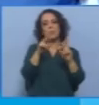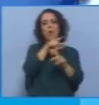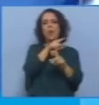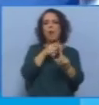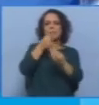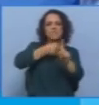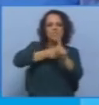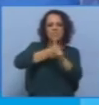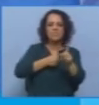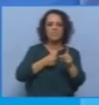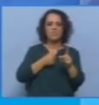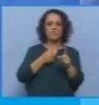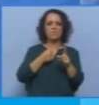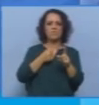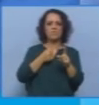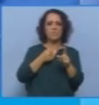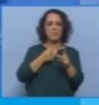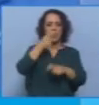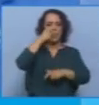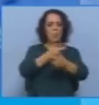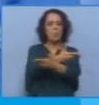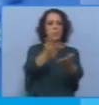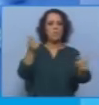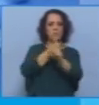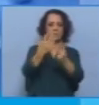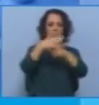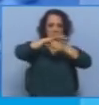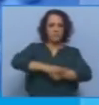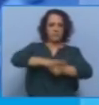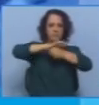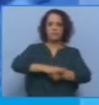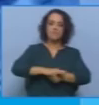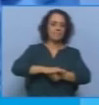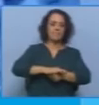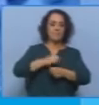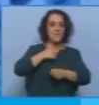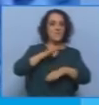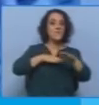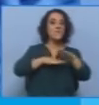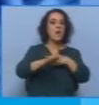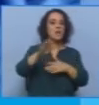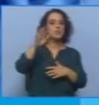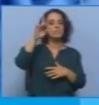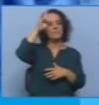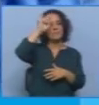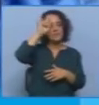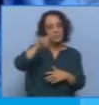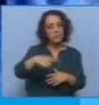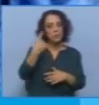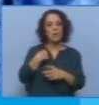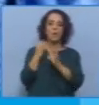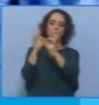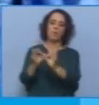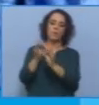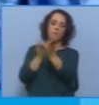luta com armas perante o povo que o oprime, luta desde a sabedoria, desde essa fidelidade a Deus, mesmo